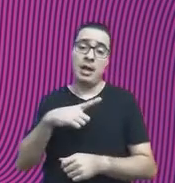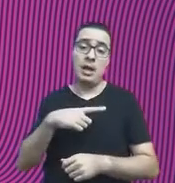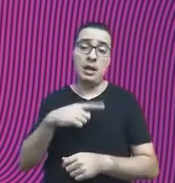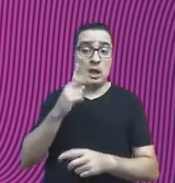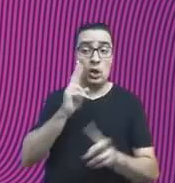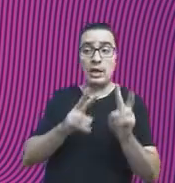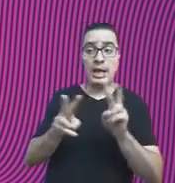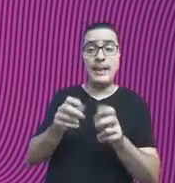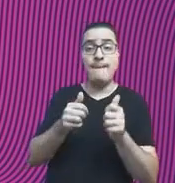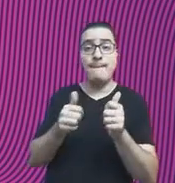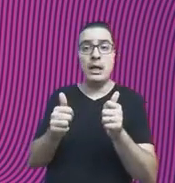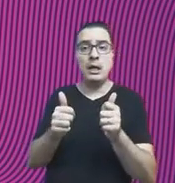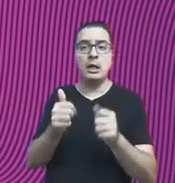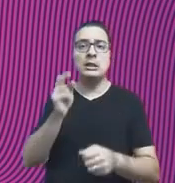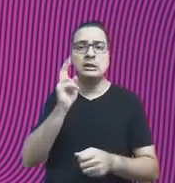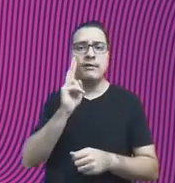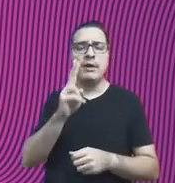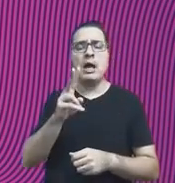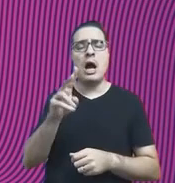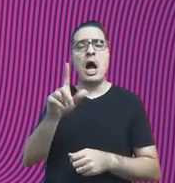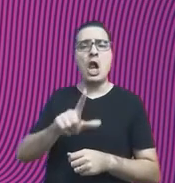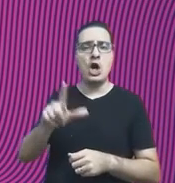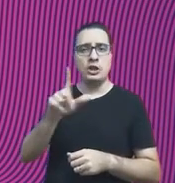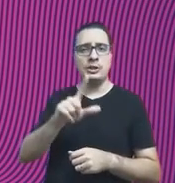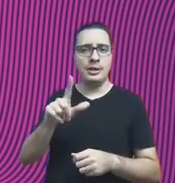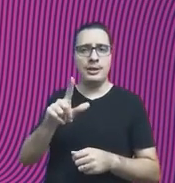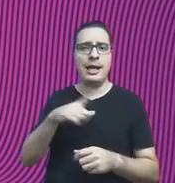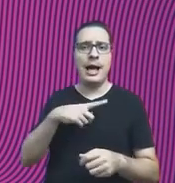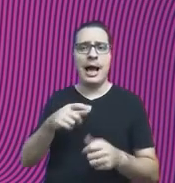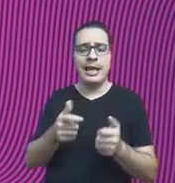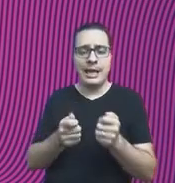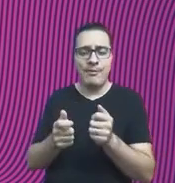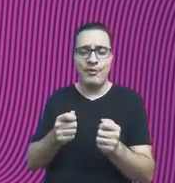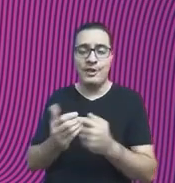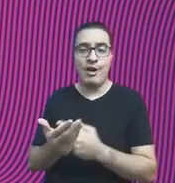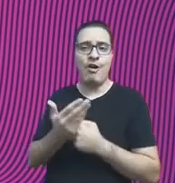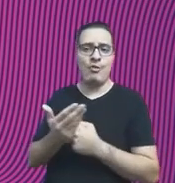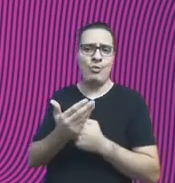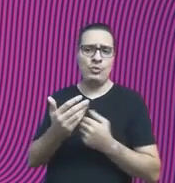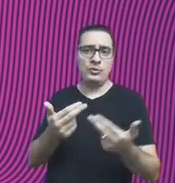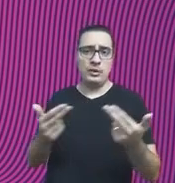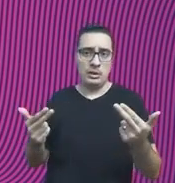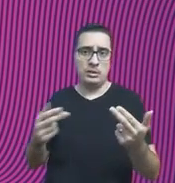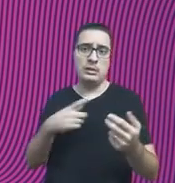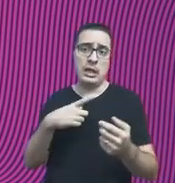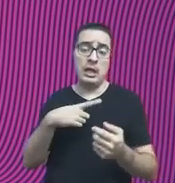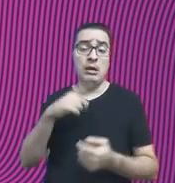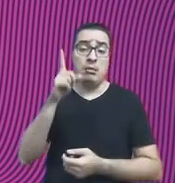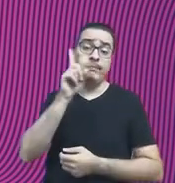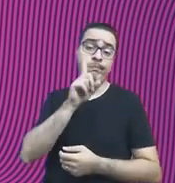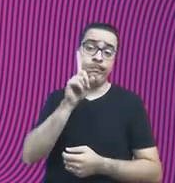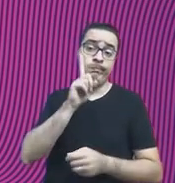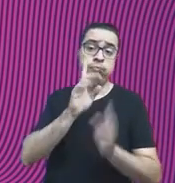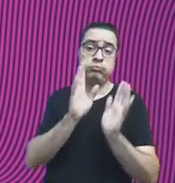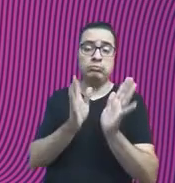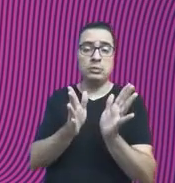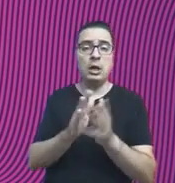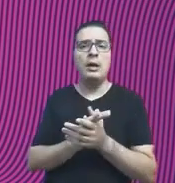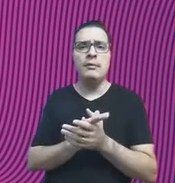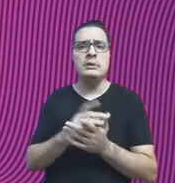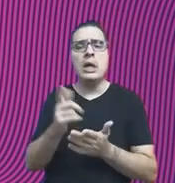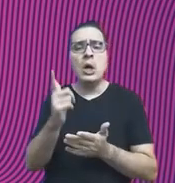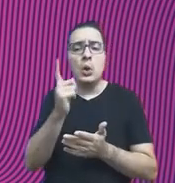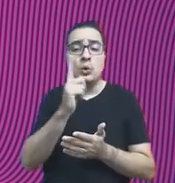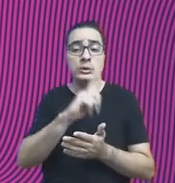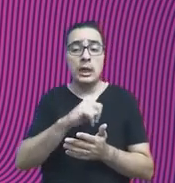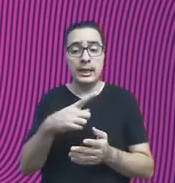você consegue, a lógica da gamificação, e a gente tem o Rally, né, lá da United Health, lá nos Estados Unidos. Quando você consegue dar essa pegada